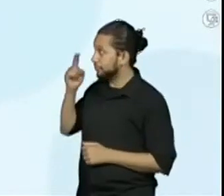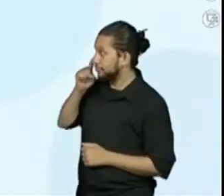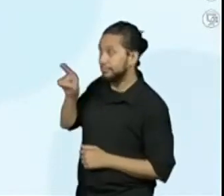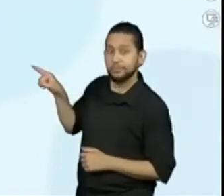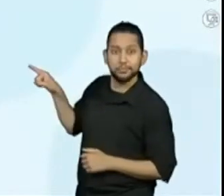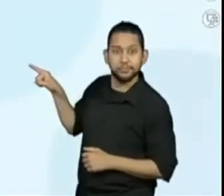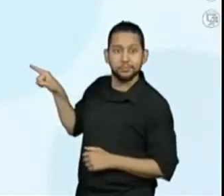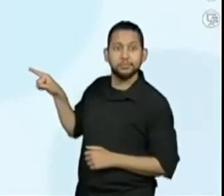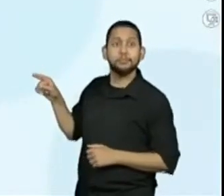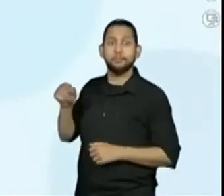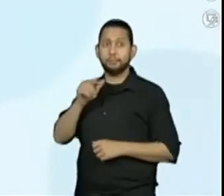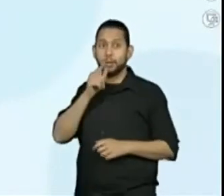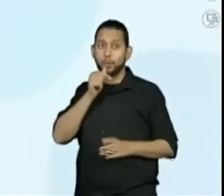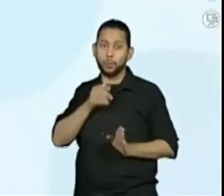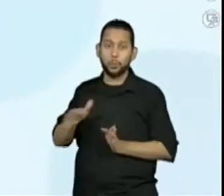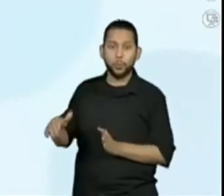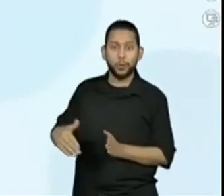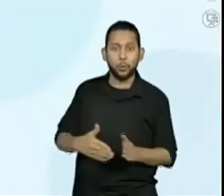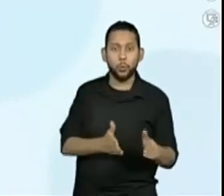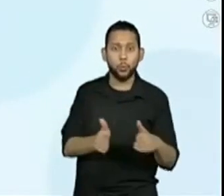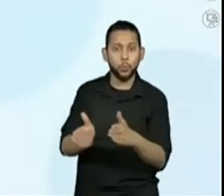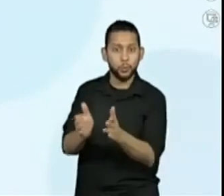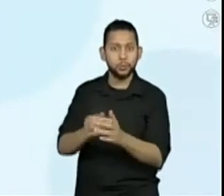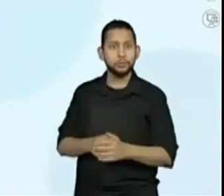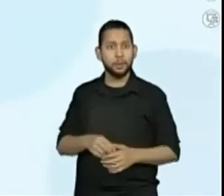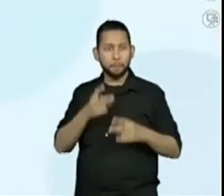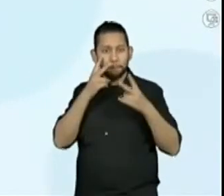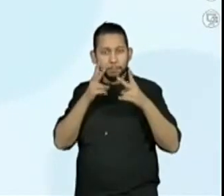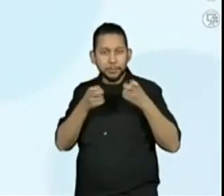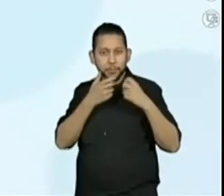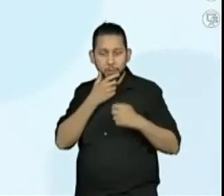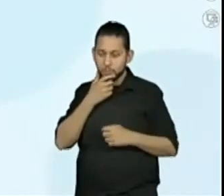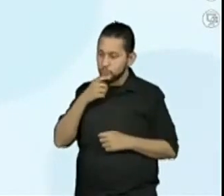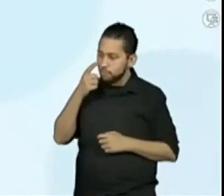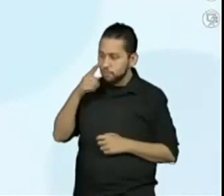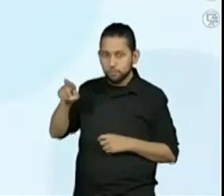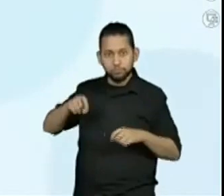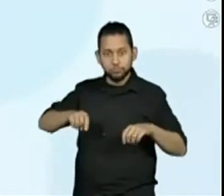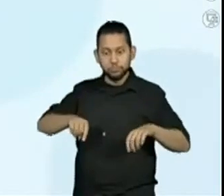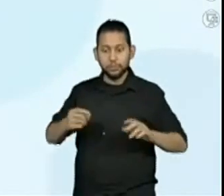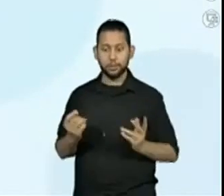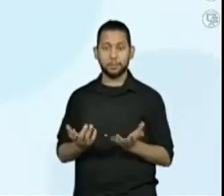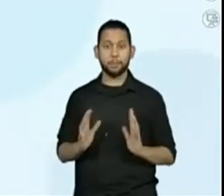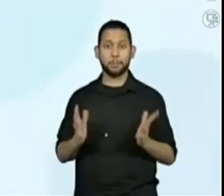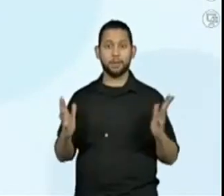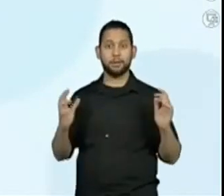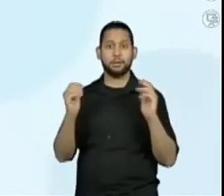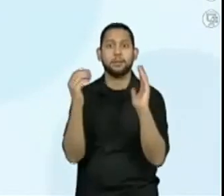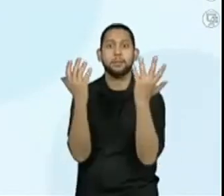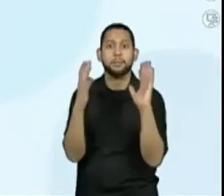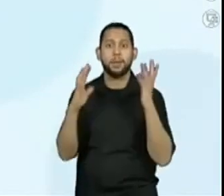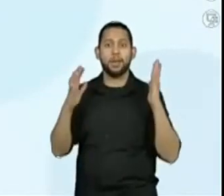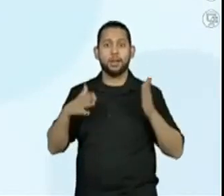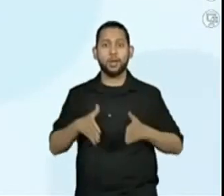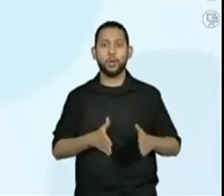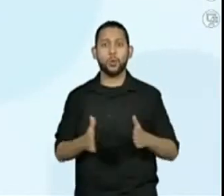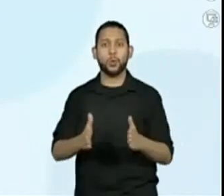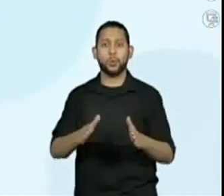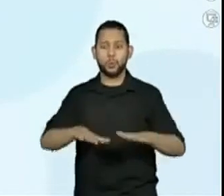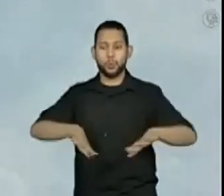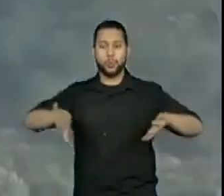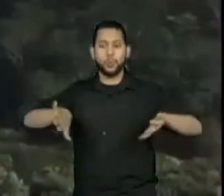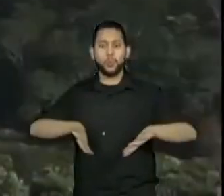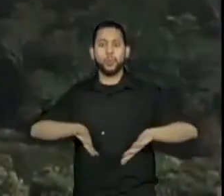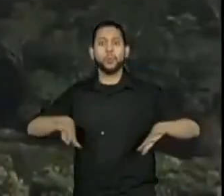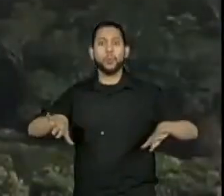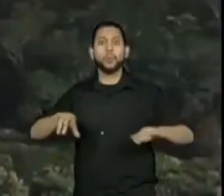Temos um rio, podemos perceber em volta uma vegetação, Certamente nesse trecho, esse rio tem as suas